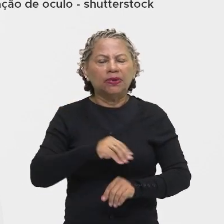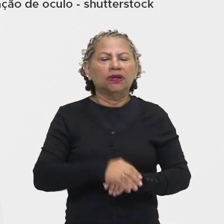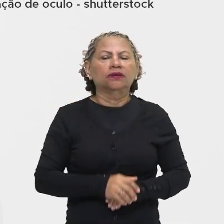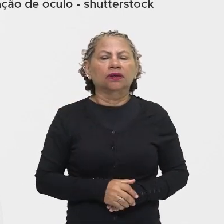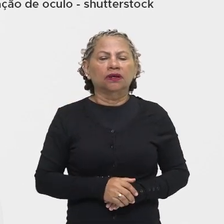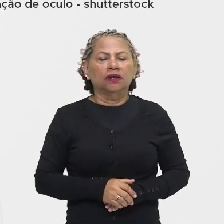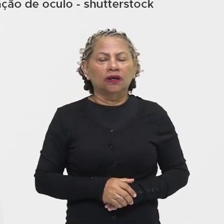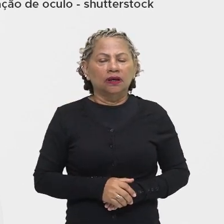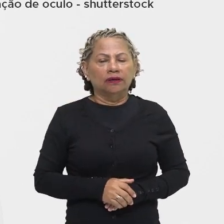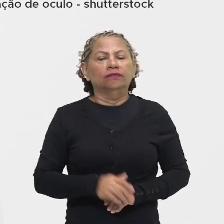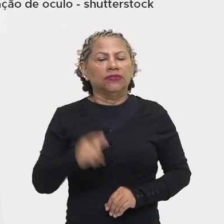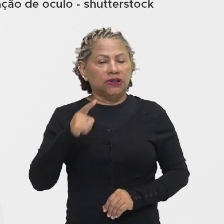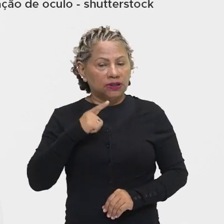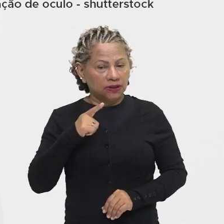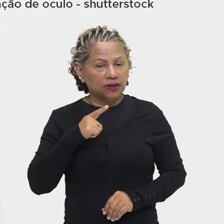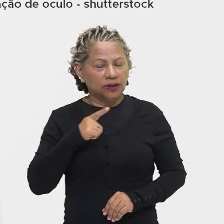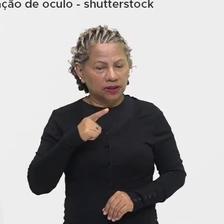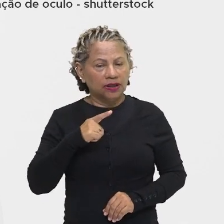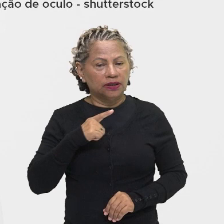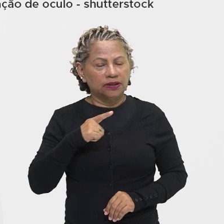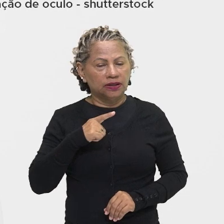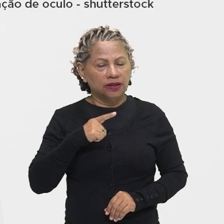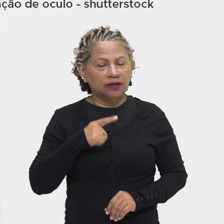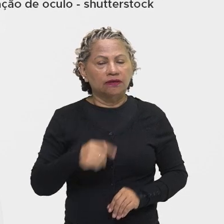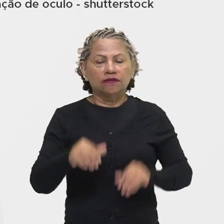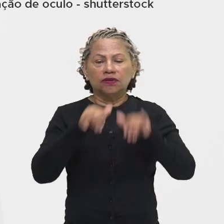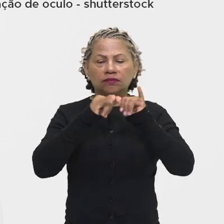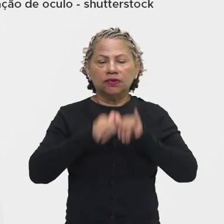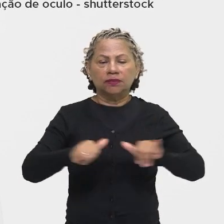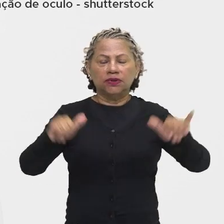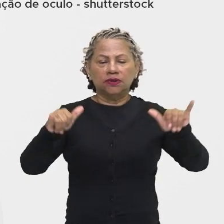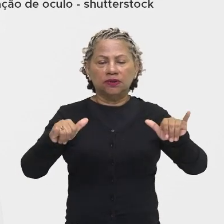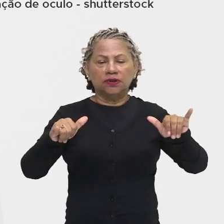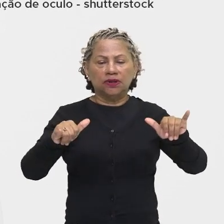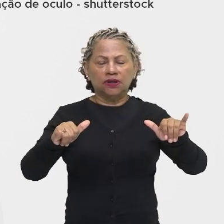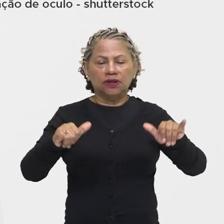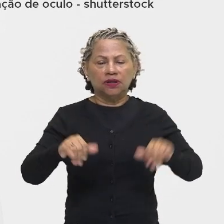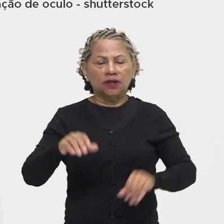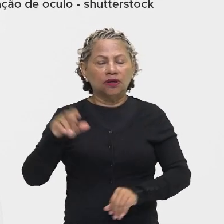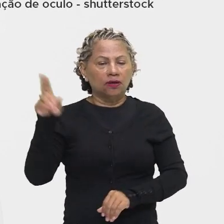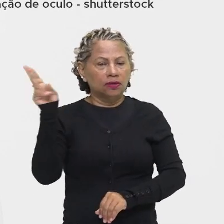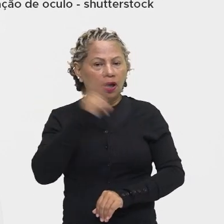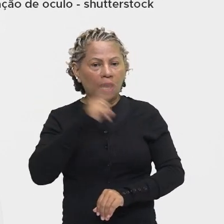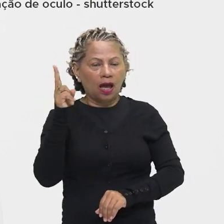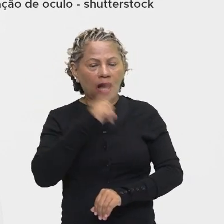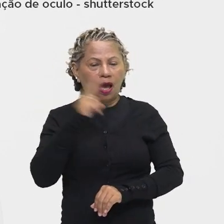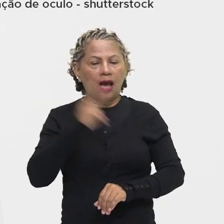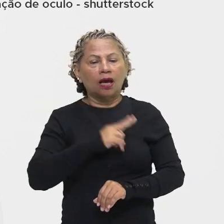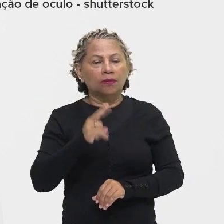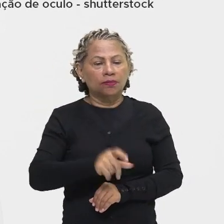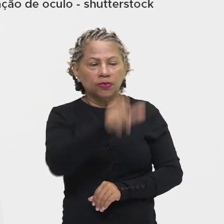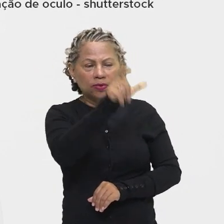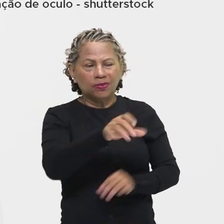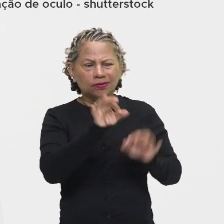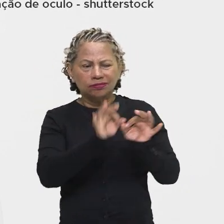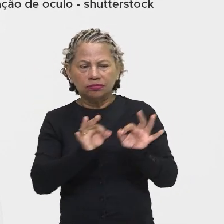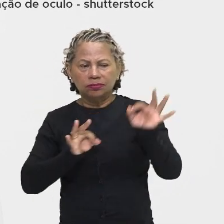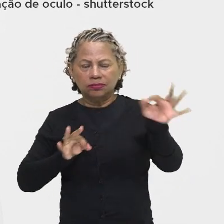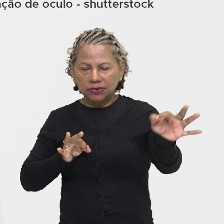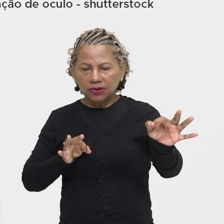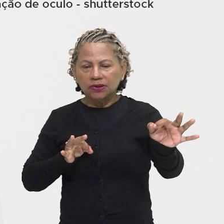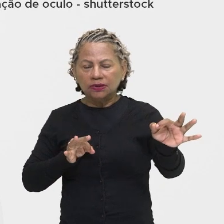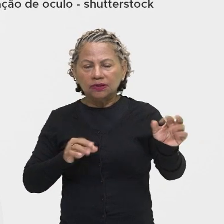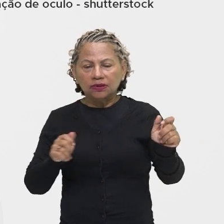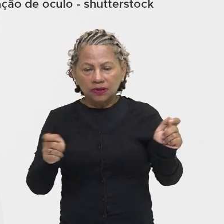maior a chance de uma mensagem chegar a pessoas cada vez mais distantes que podem se juntar